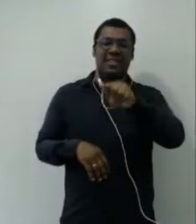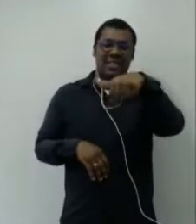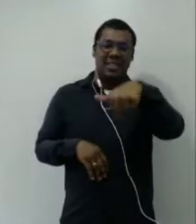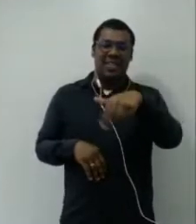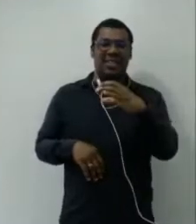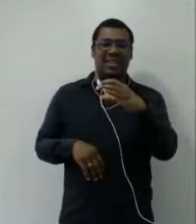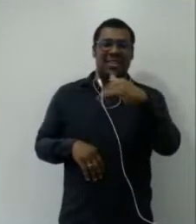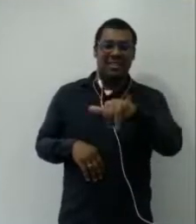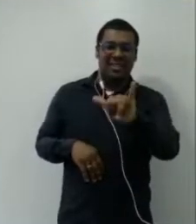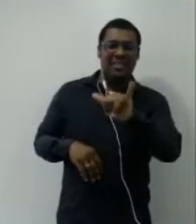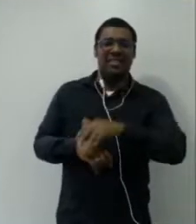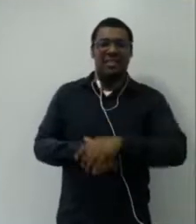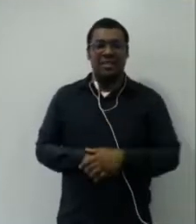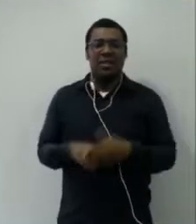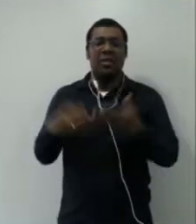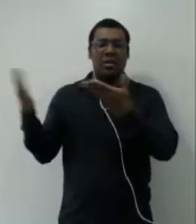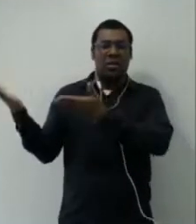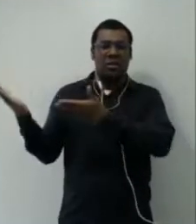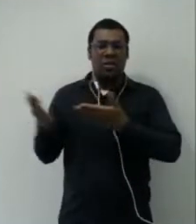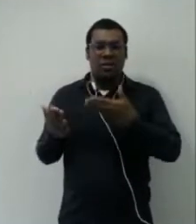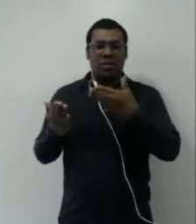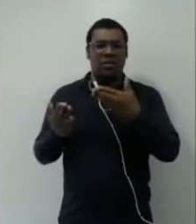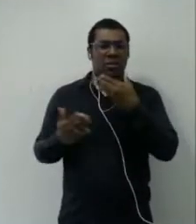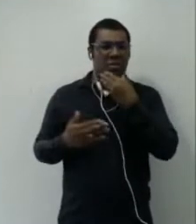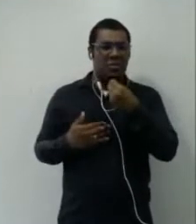algumas palavras.